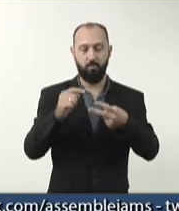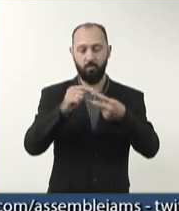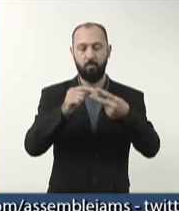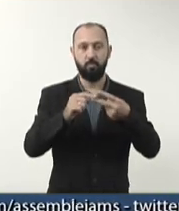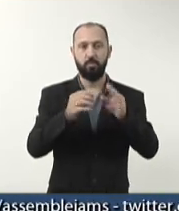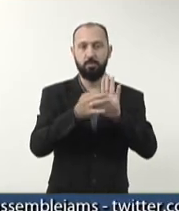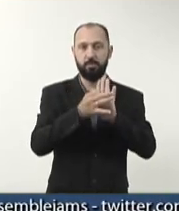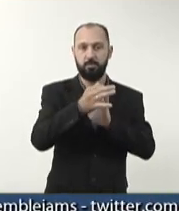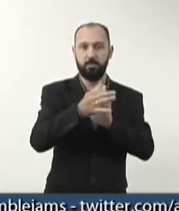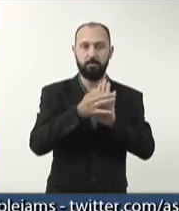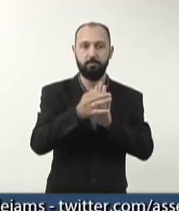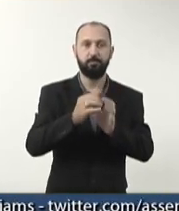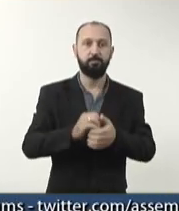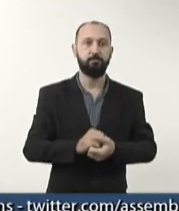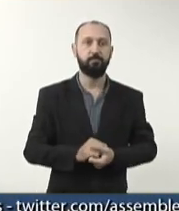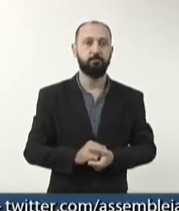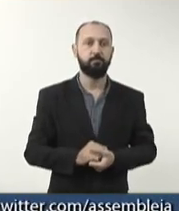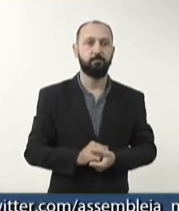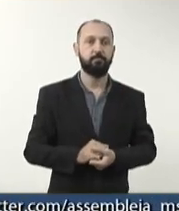indicações.